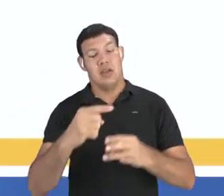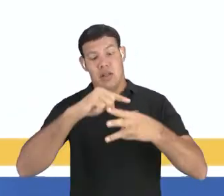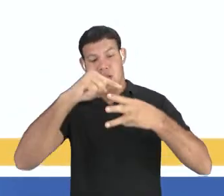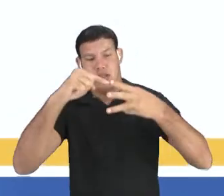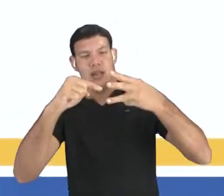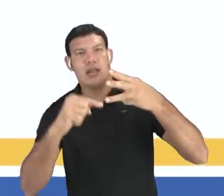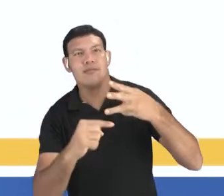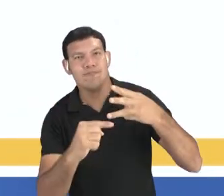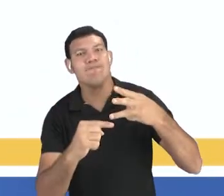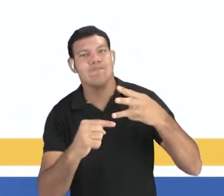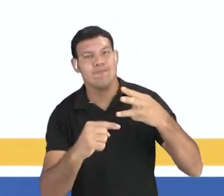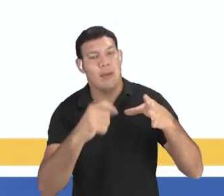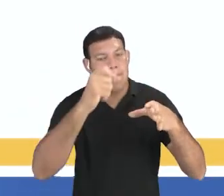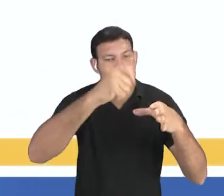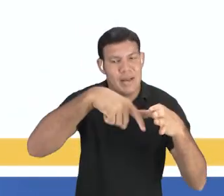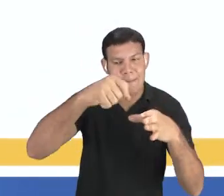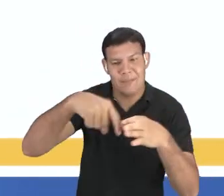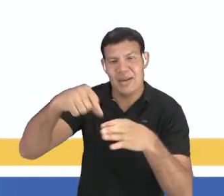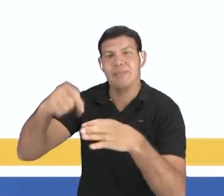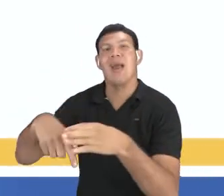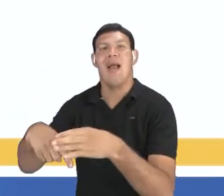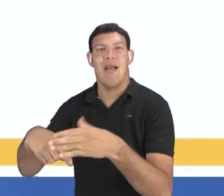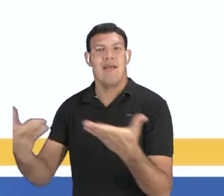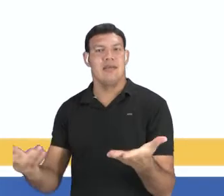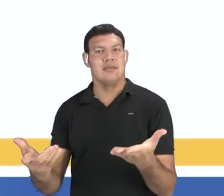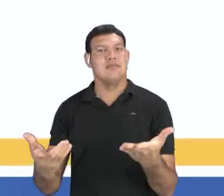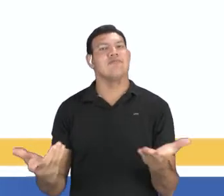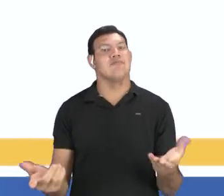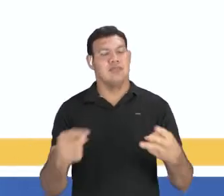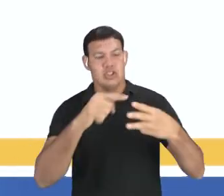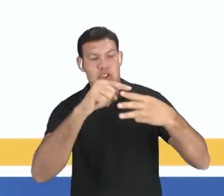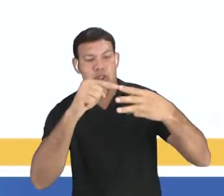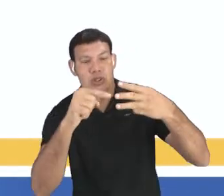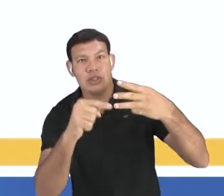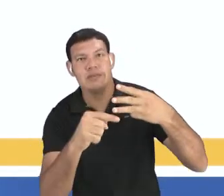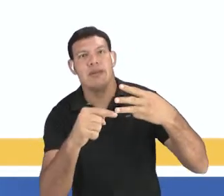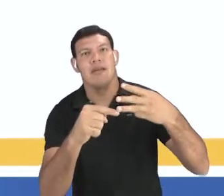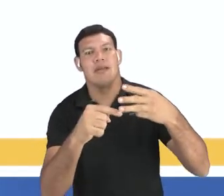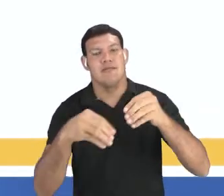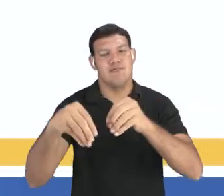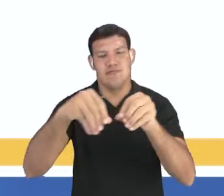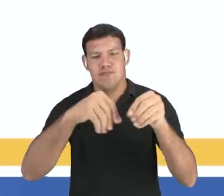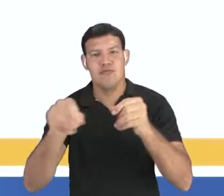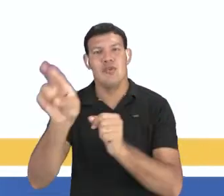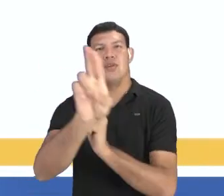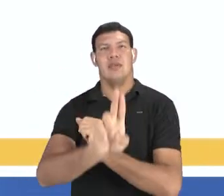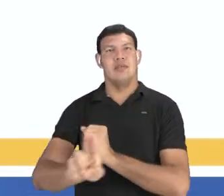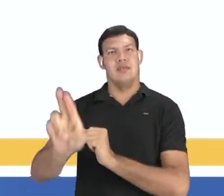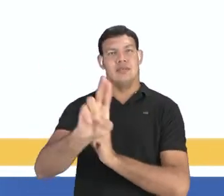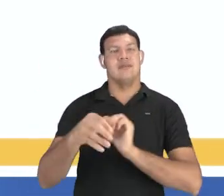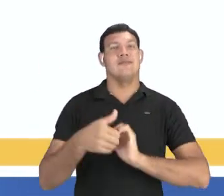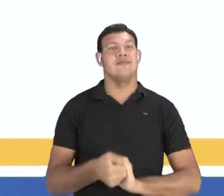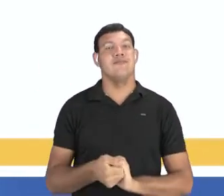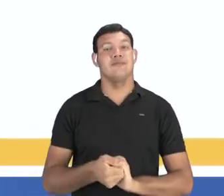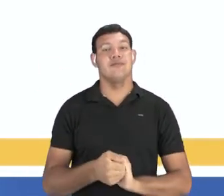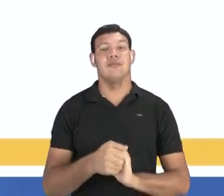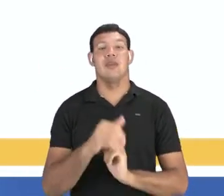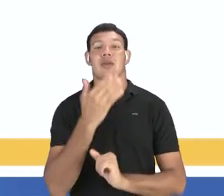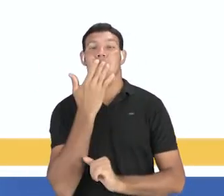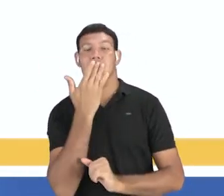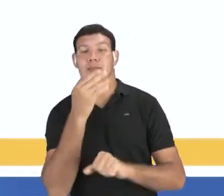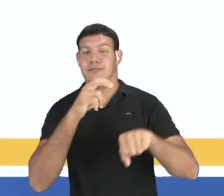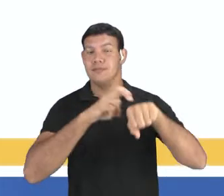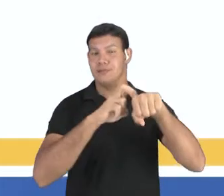de culturas né ou seja passou de pedir a a terra em três partes né vamos ver lá o povo né que o verde